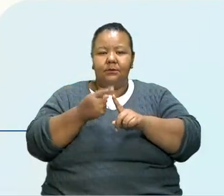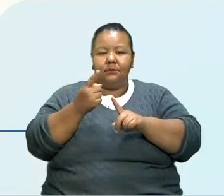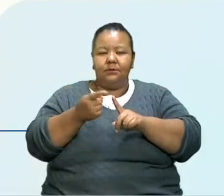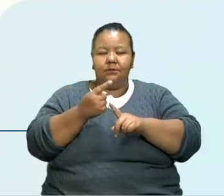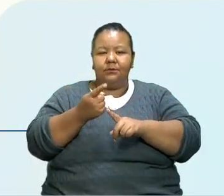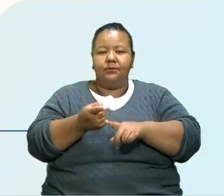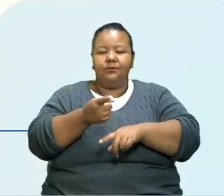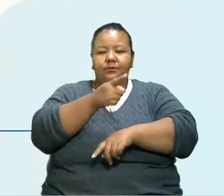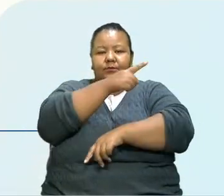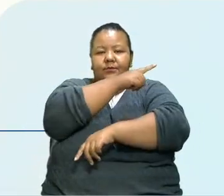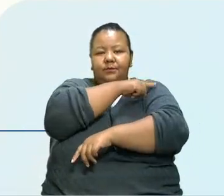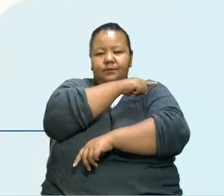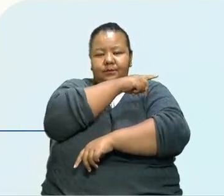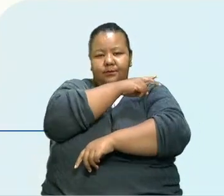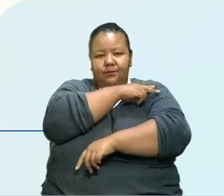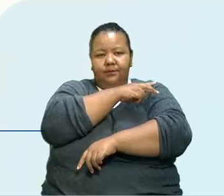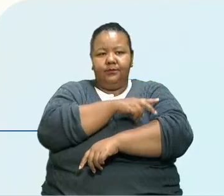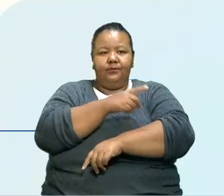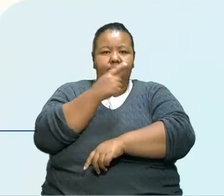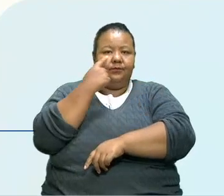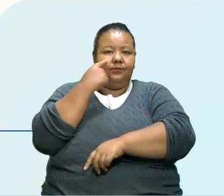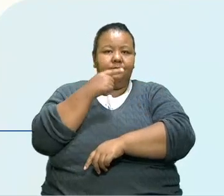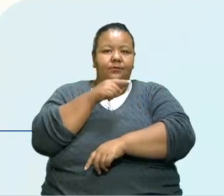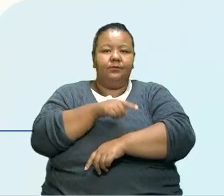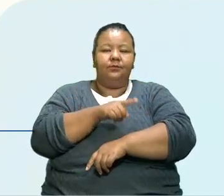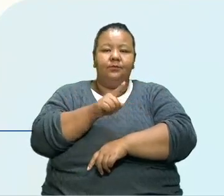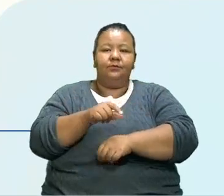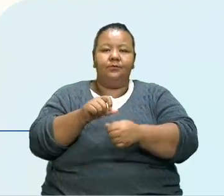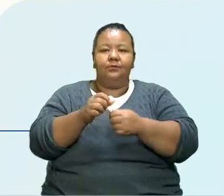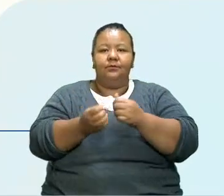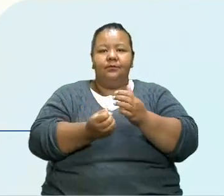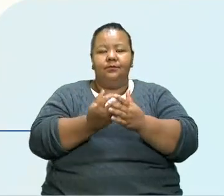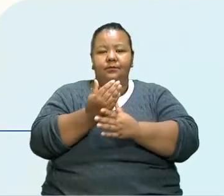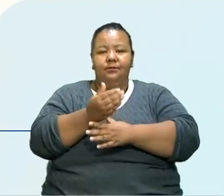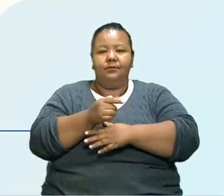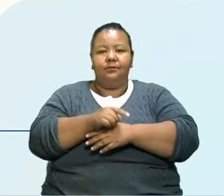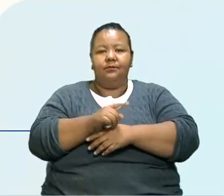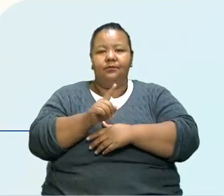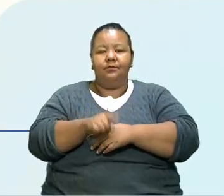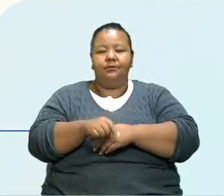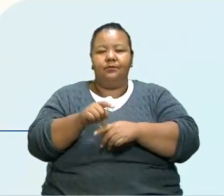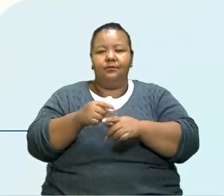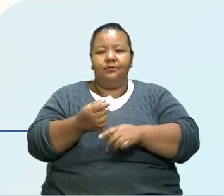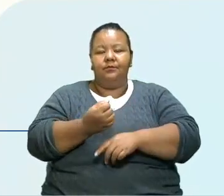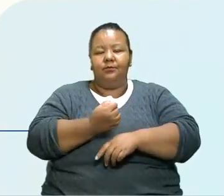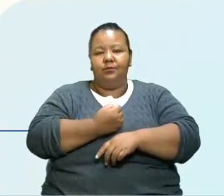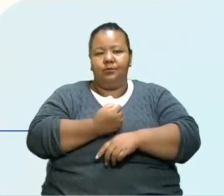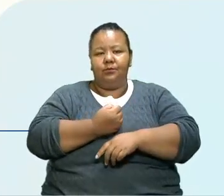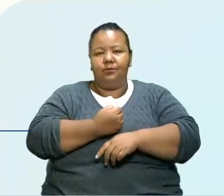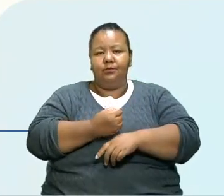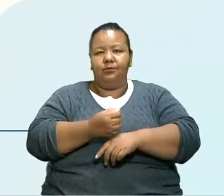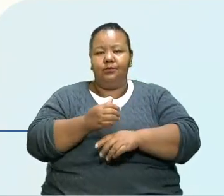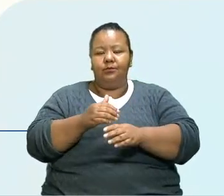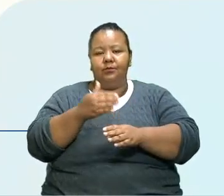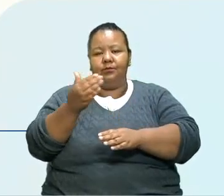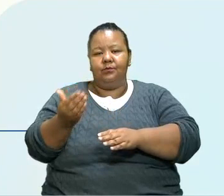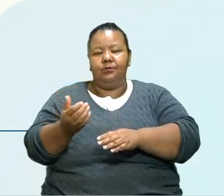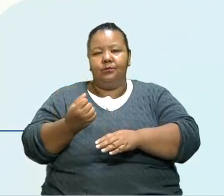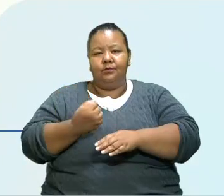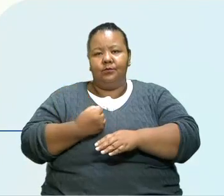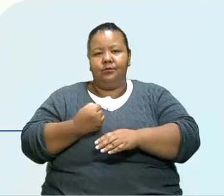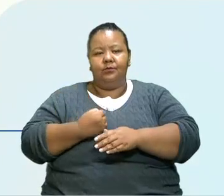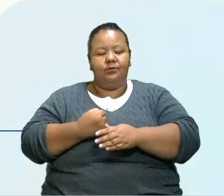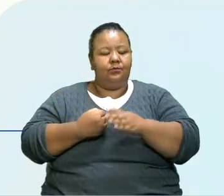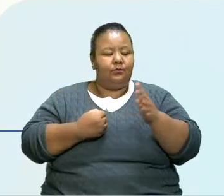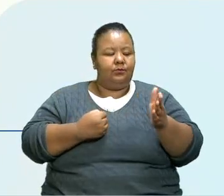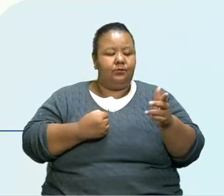No primeiro ano do segundo grau, aonde que você vai fazer, através de uns números, de um lado você tem os números, do outro